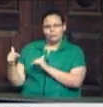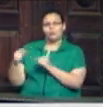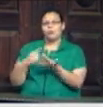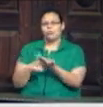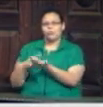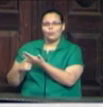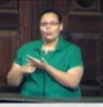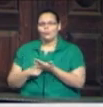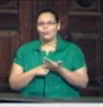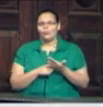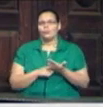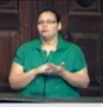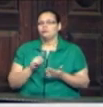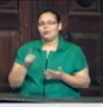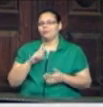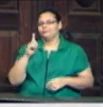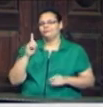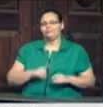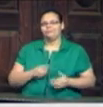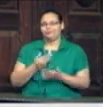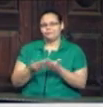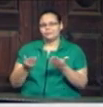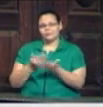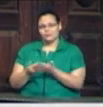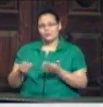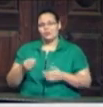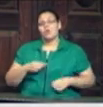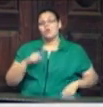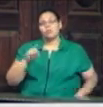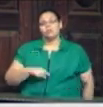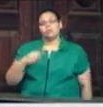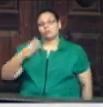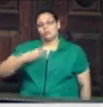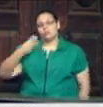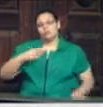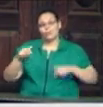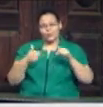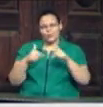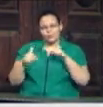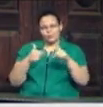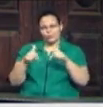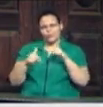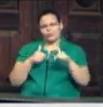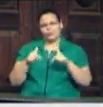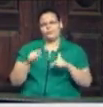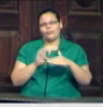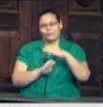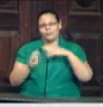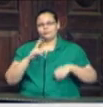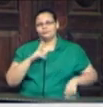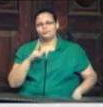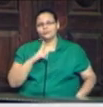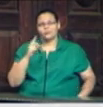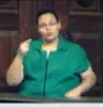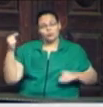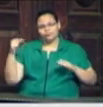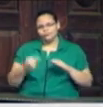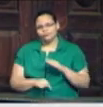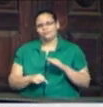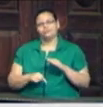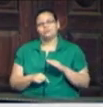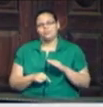sem contar a terceirização na atividade fim. Quer dizer, é o aprofundamento mais